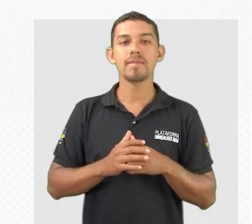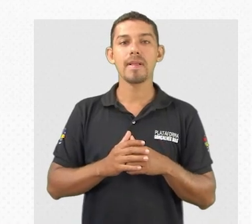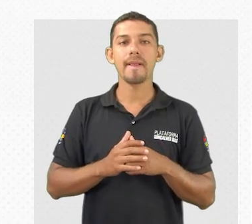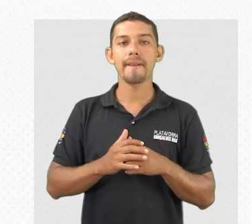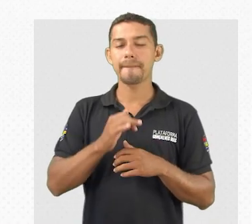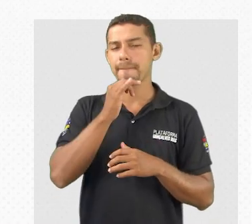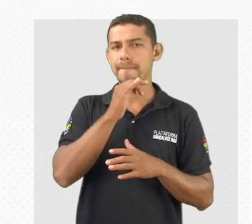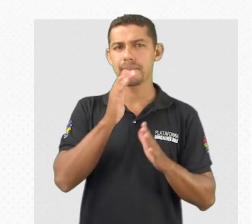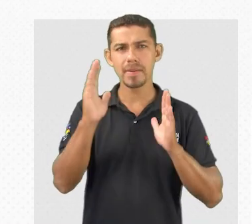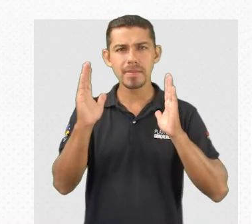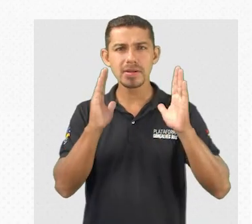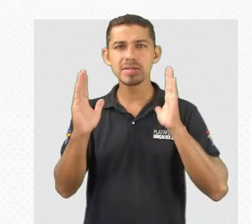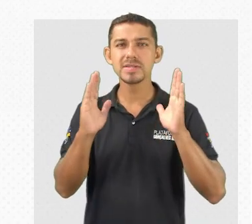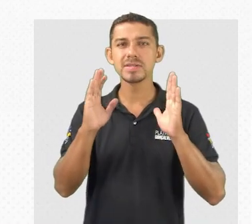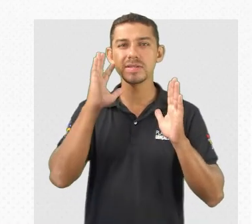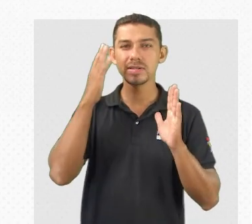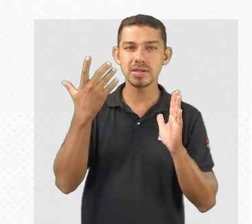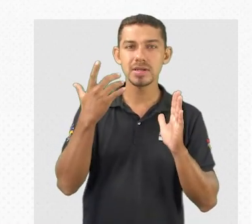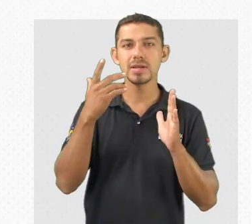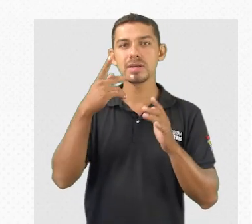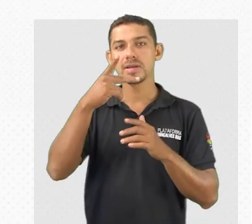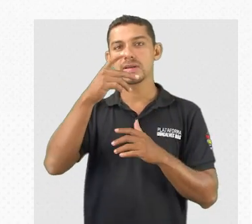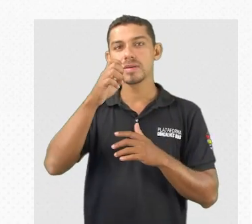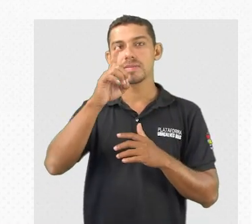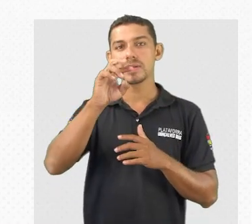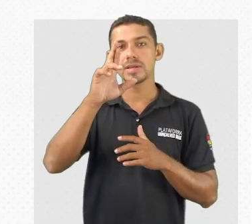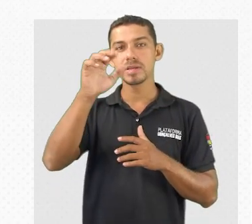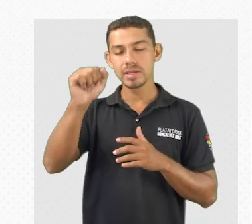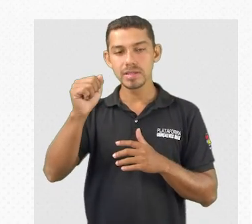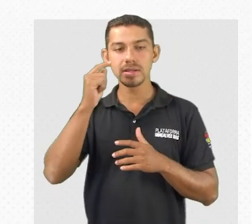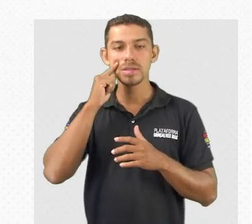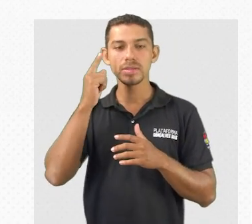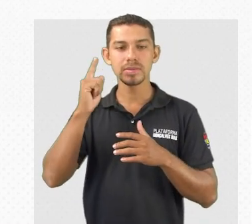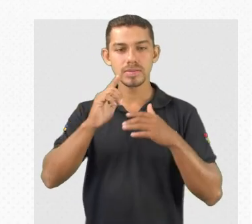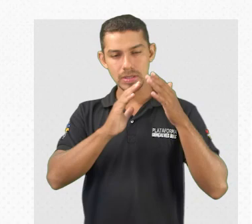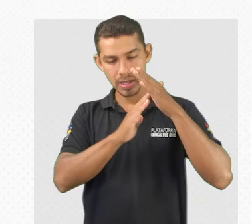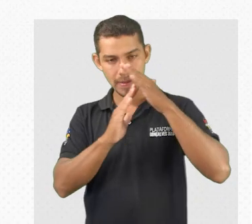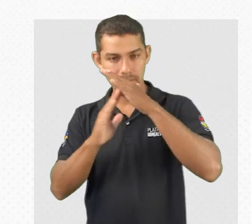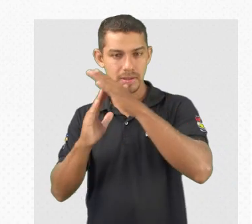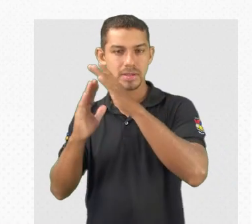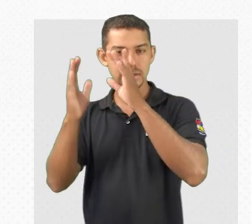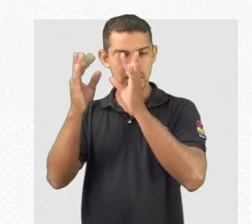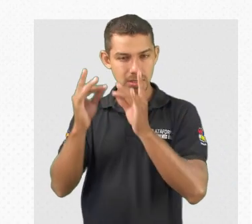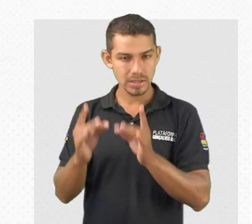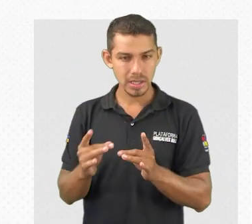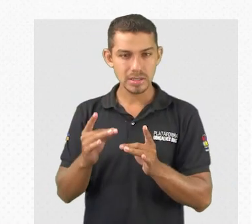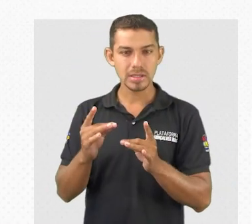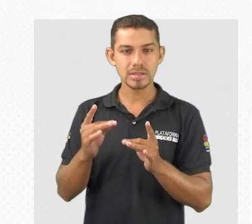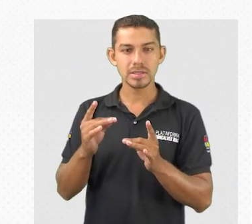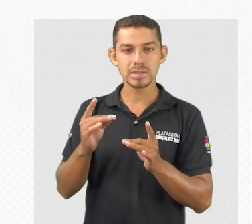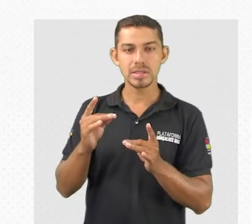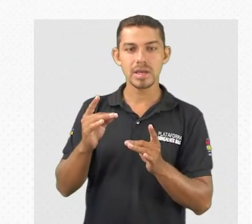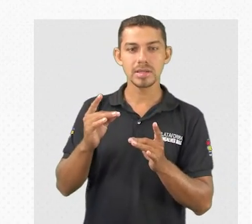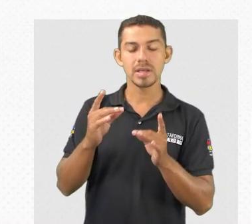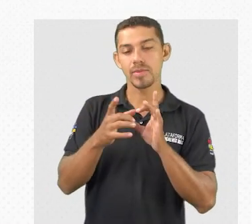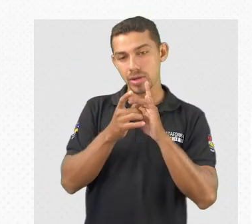em que nós fomos encontrando pedras no caminho da efetividade da democracia, mais especificamente dessa democracia representativa, a gente